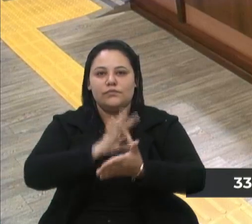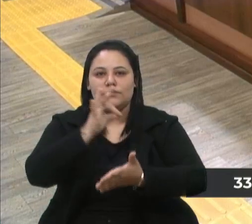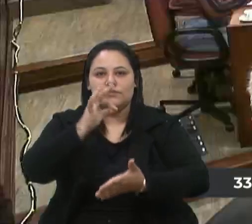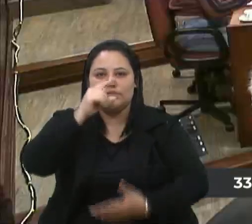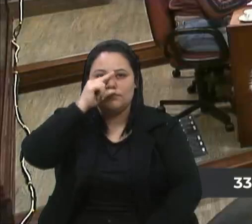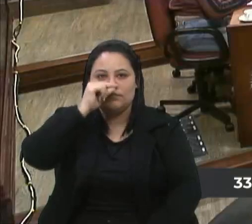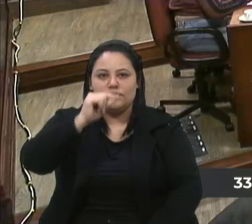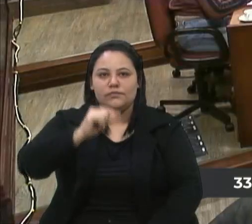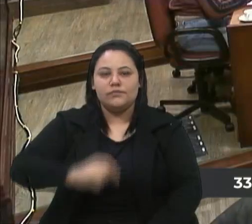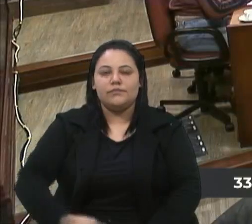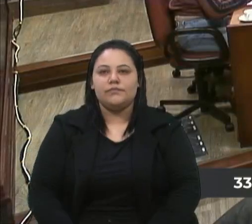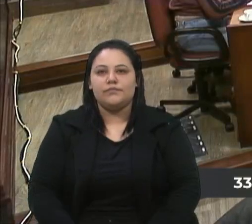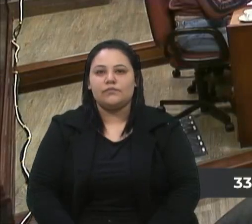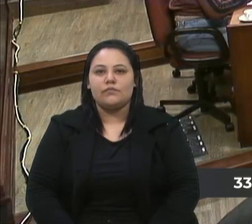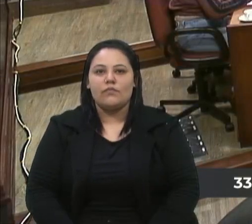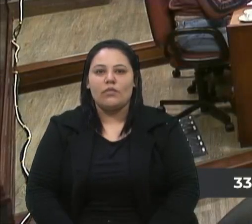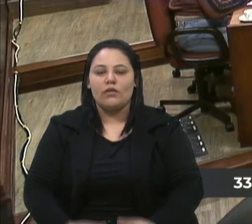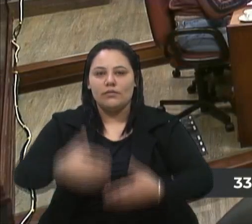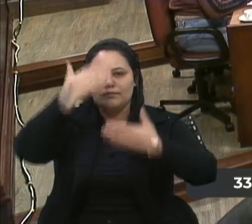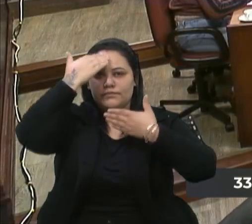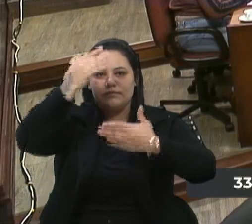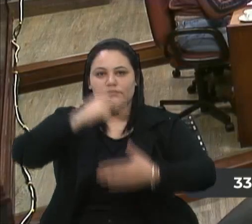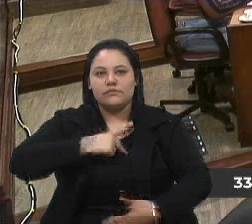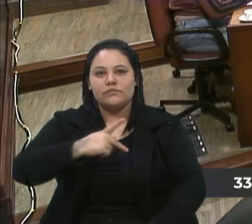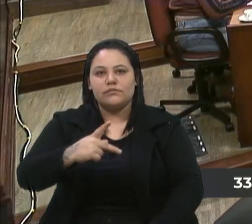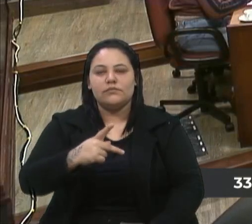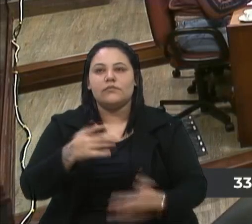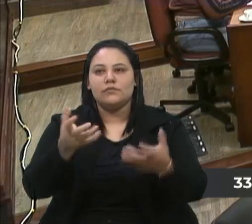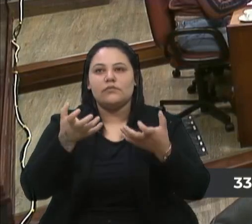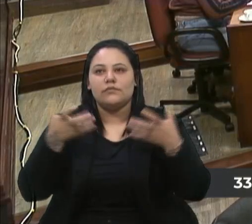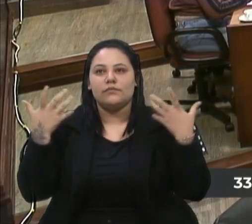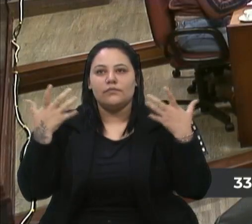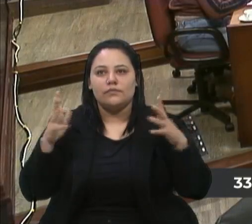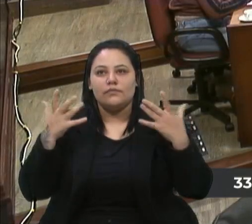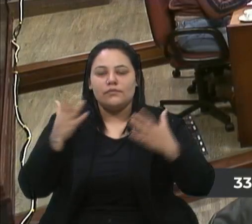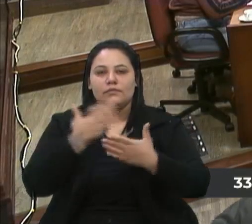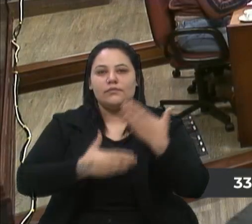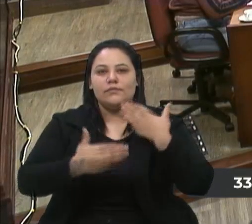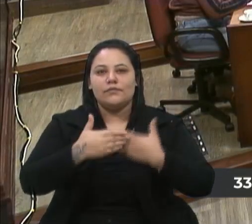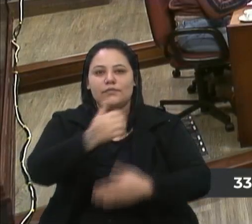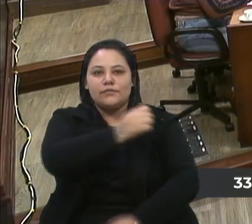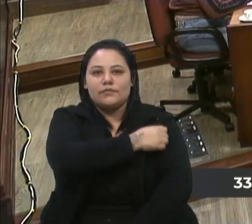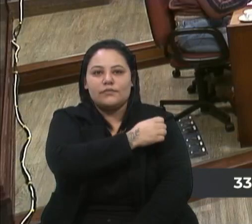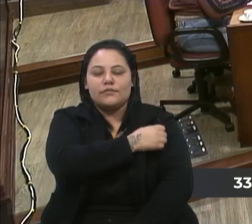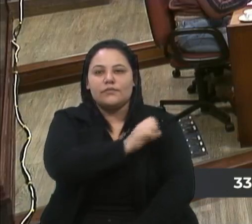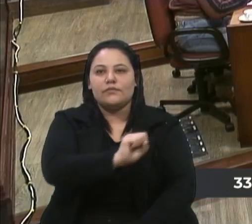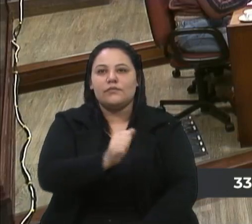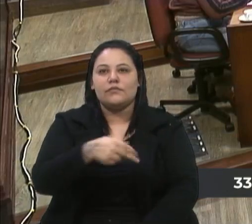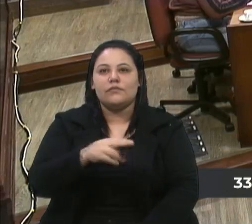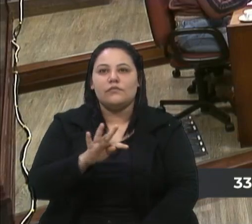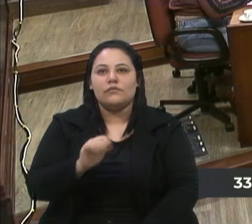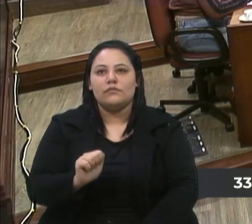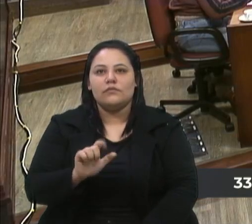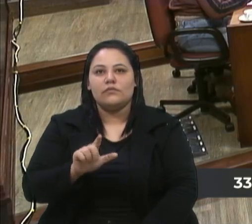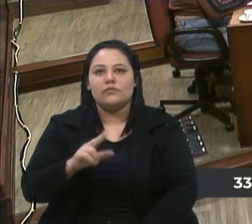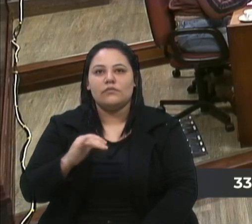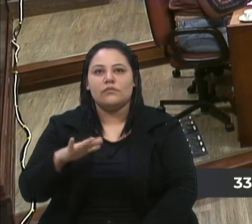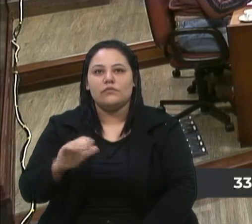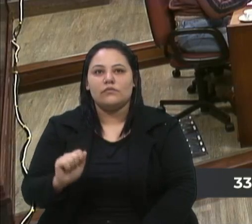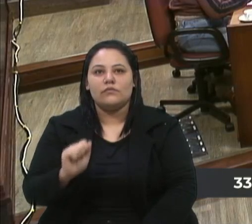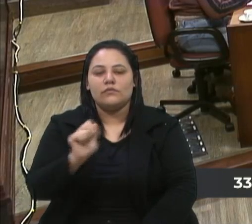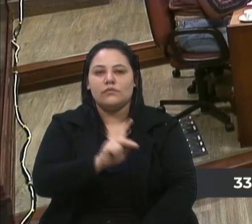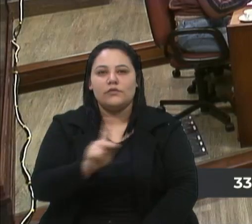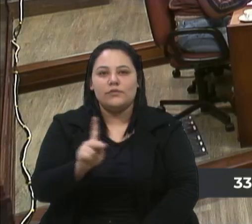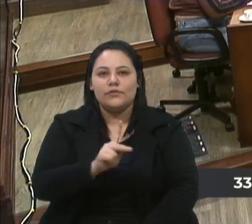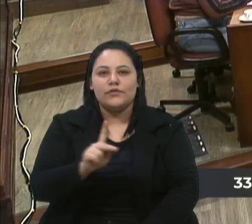Fantinel. Obrigado, senhor presidente. Eu queria parabenizar os alunos da Escola Santa Lúcia, aos professores,